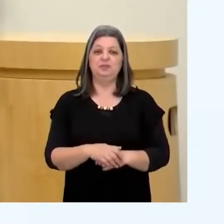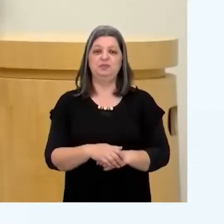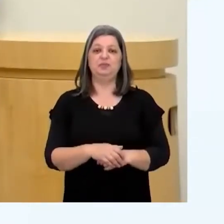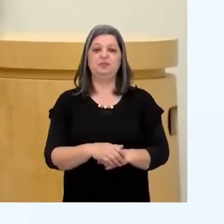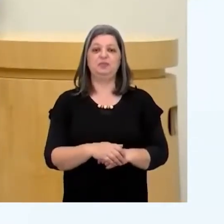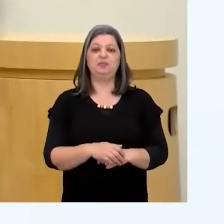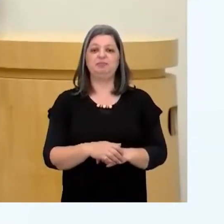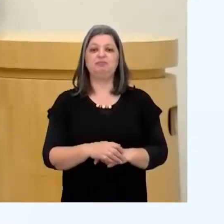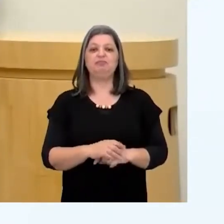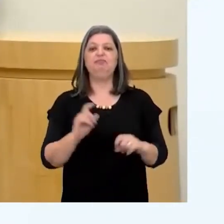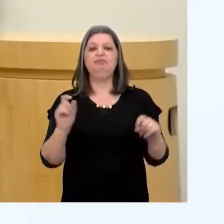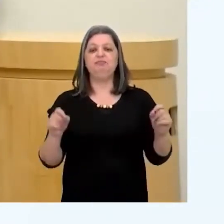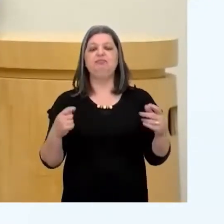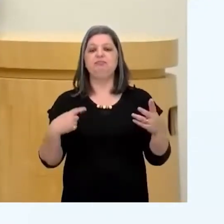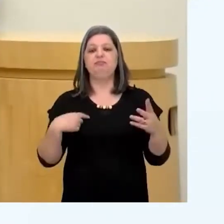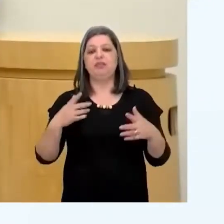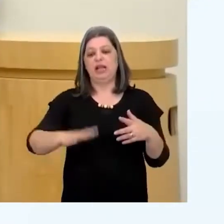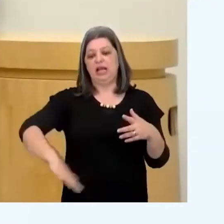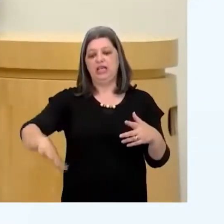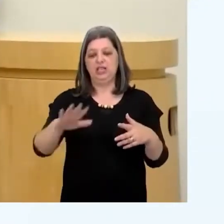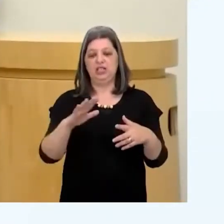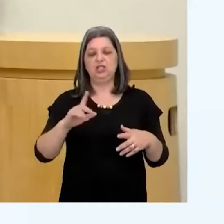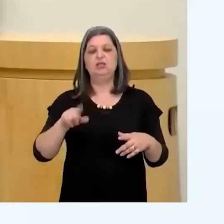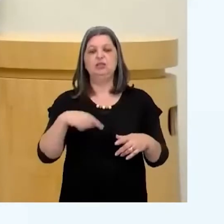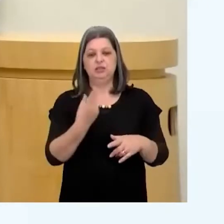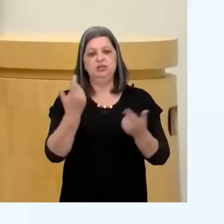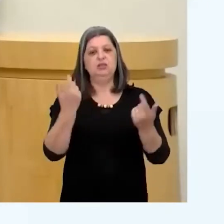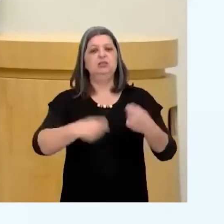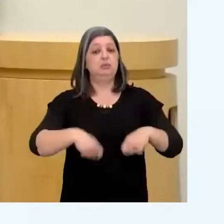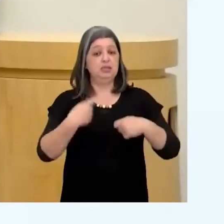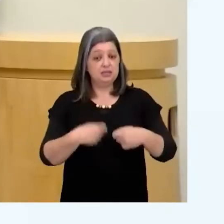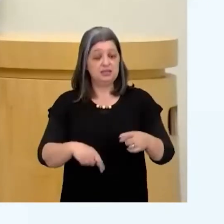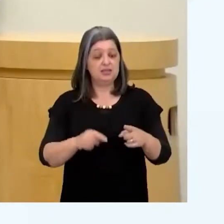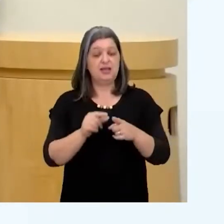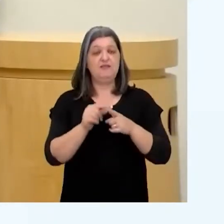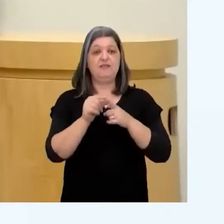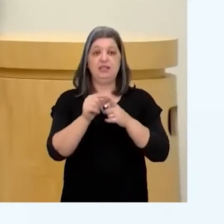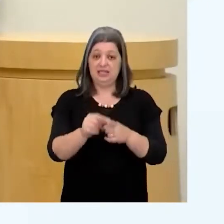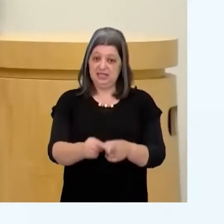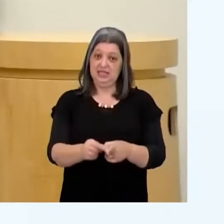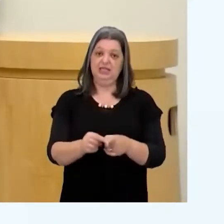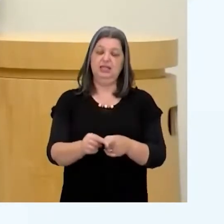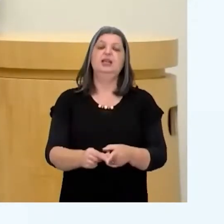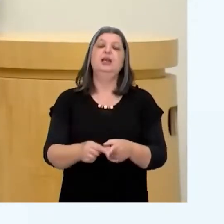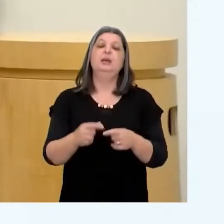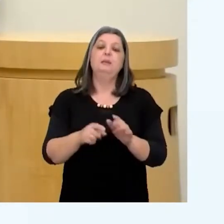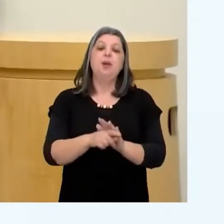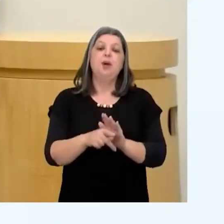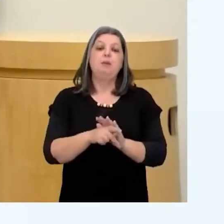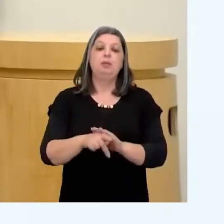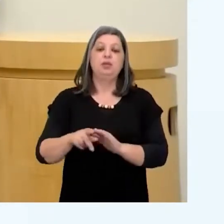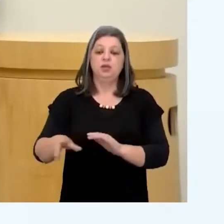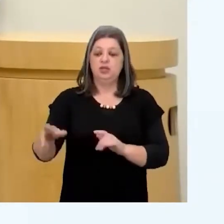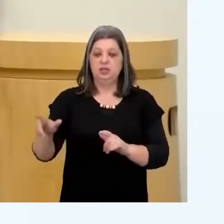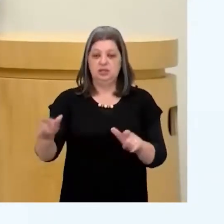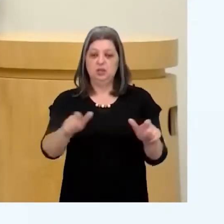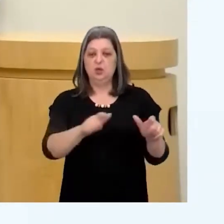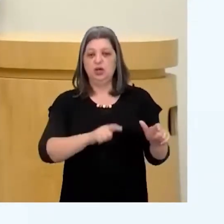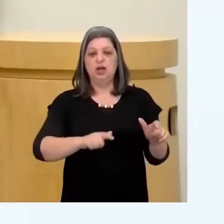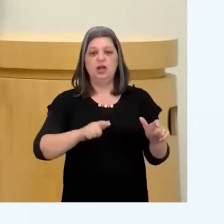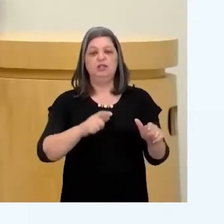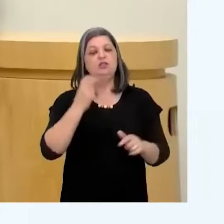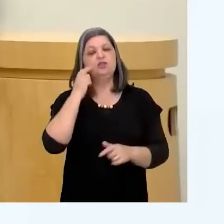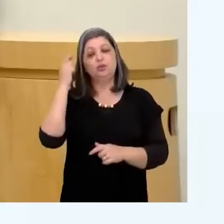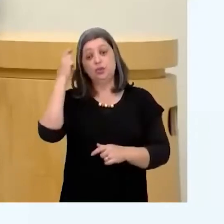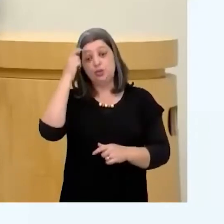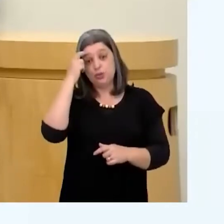da Prefeitura, na região. Então a gente carece nas periferias de espaços de cultura. Então os jovens ocupam algum